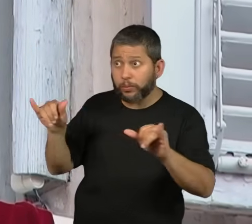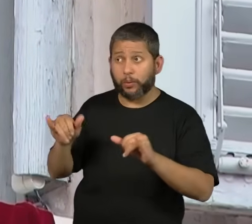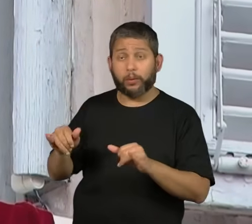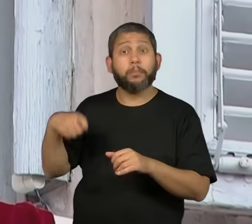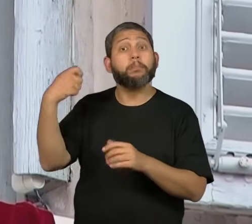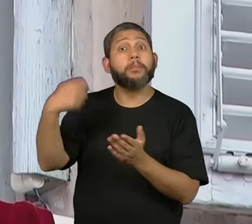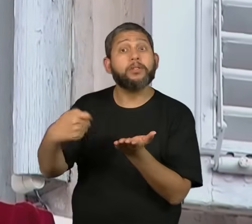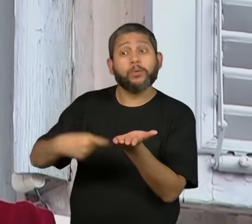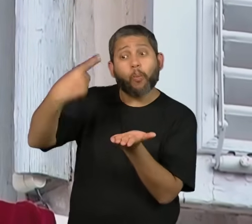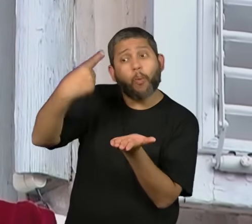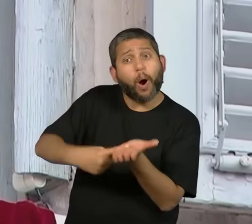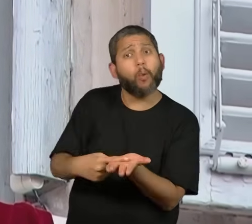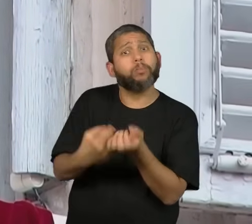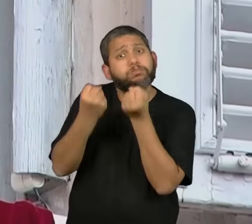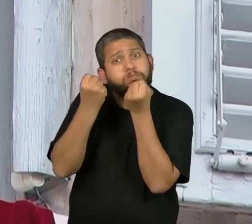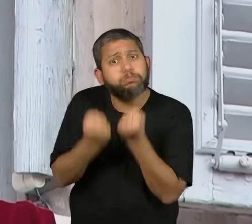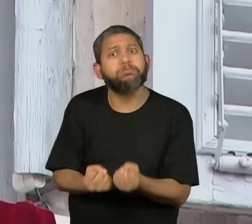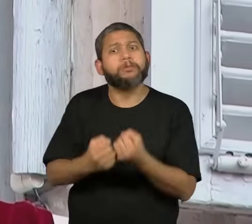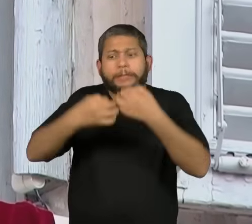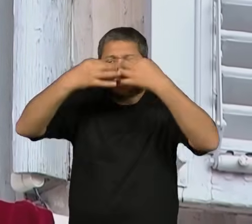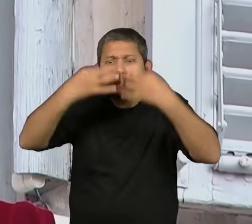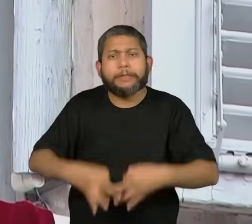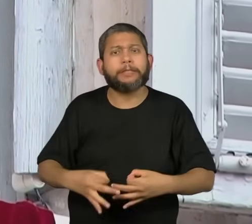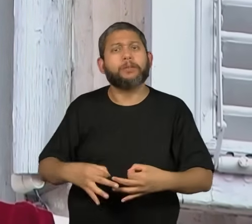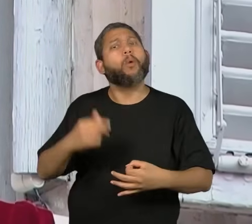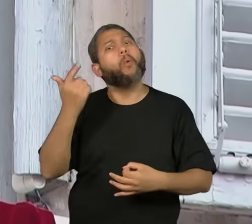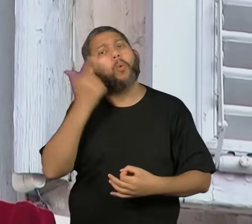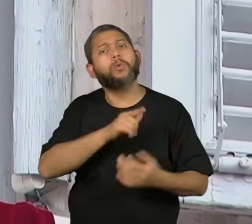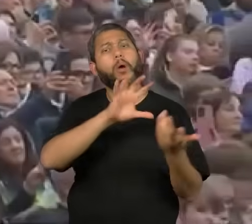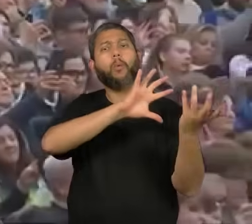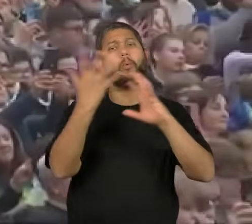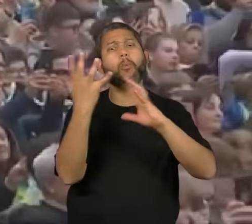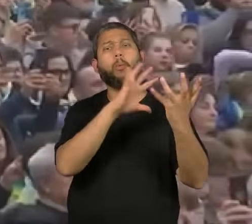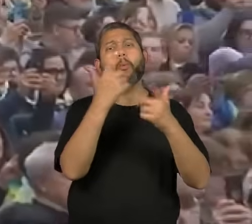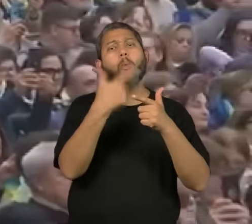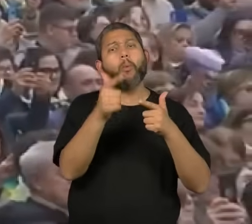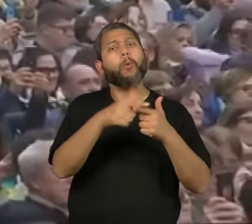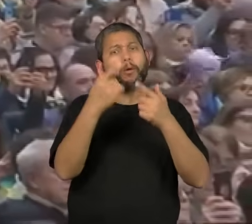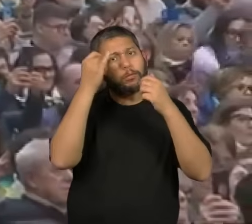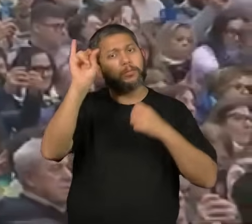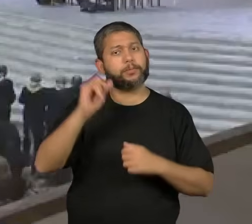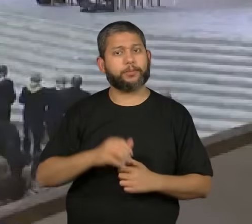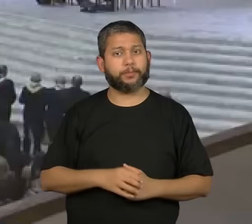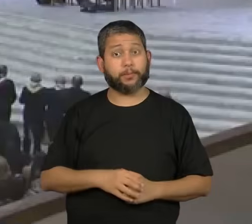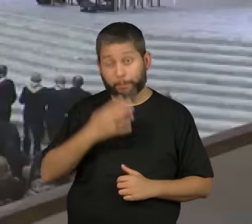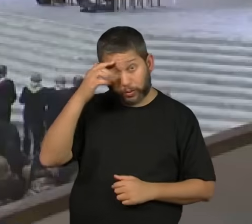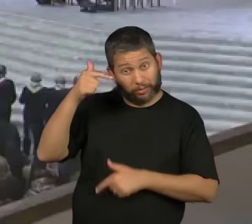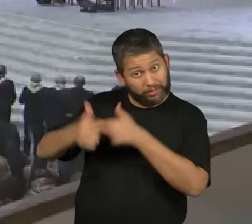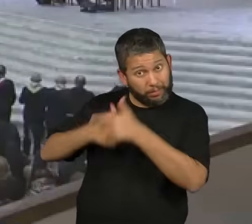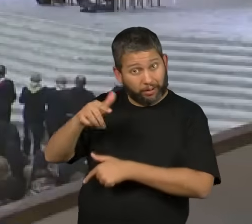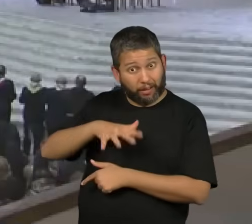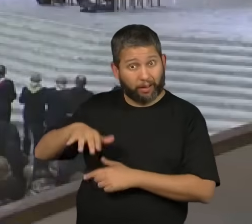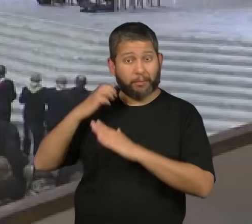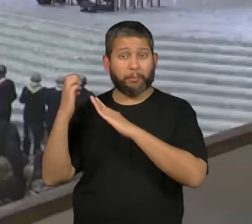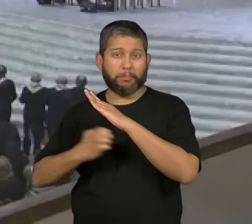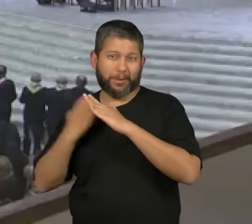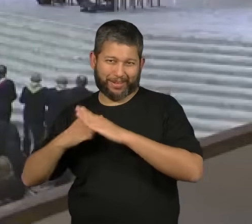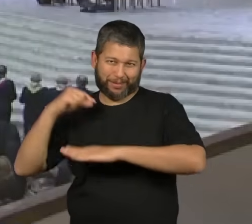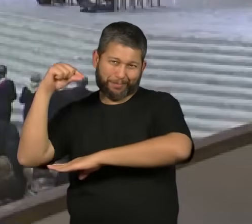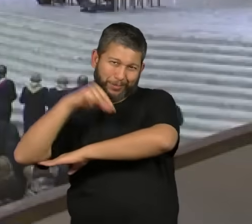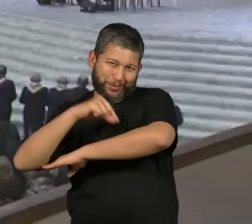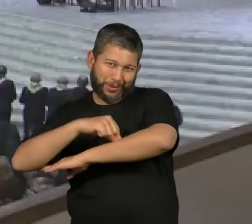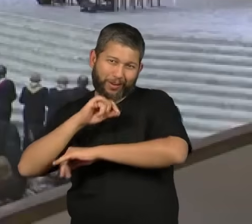acordo forte para combater as mudanças climáticas. Aos empresários do setor de petróleo, lembrou